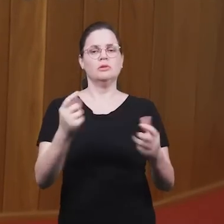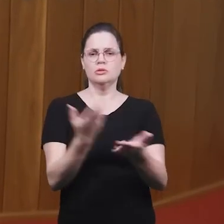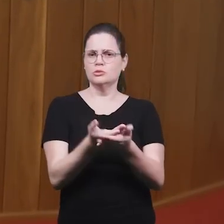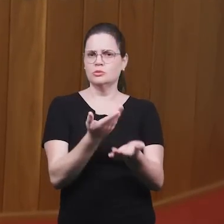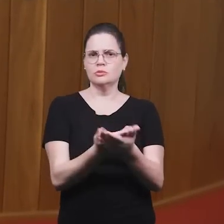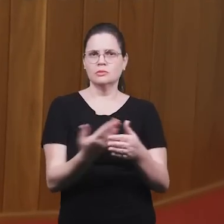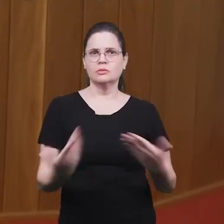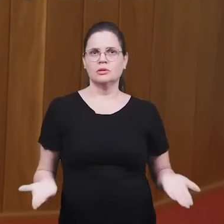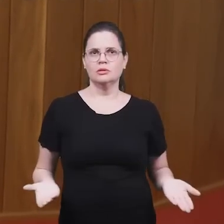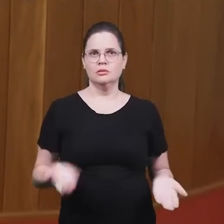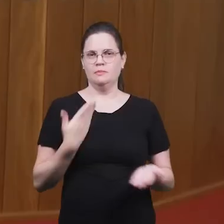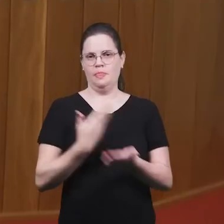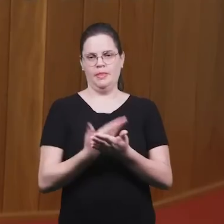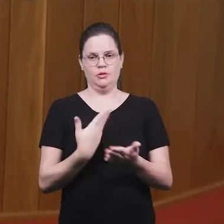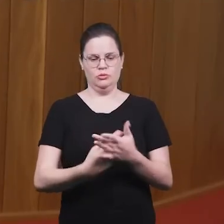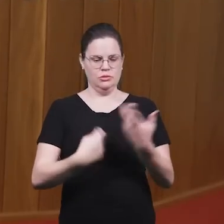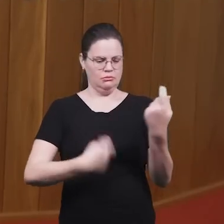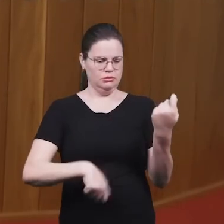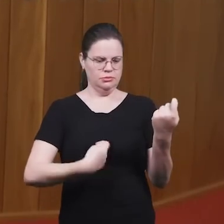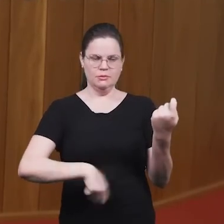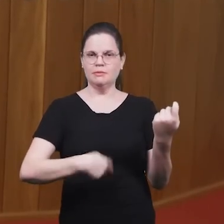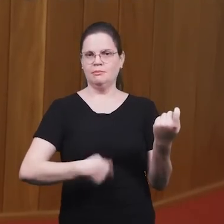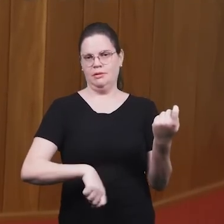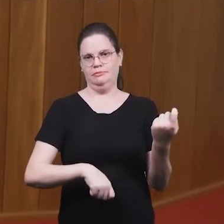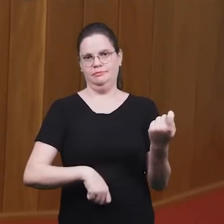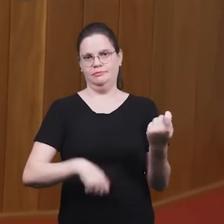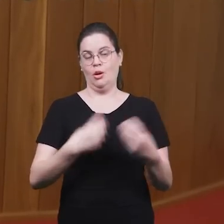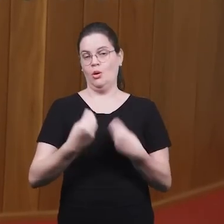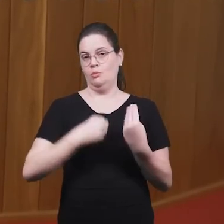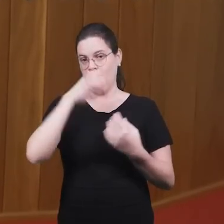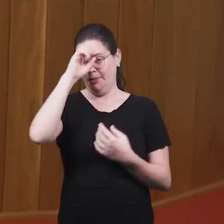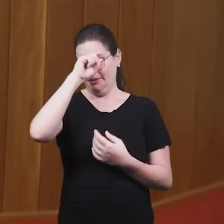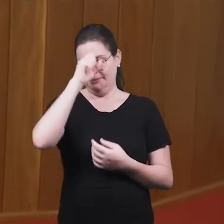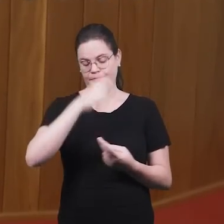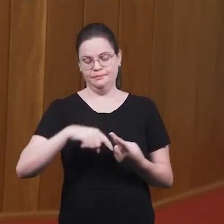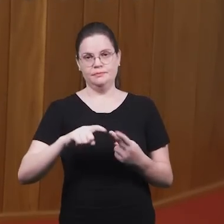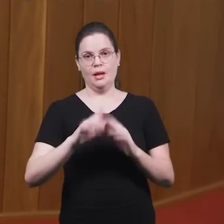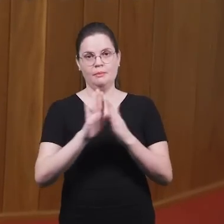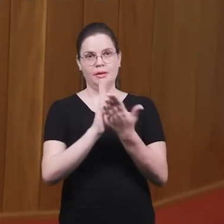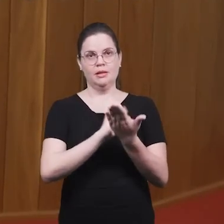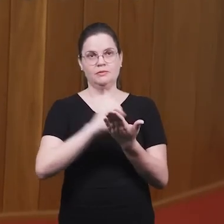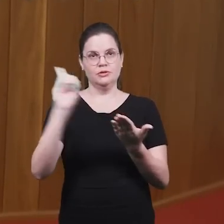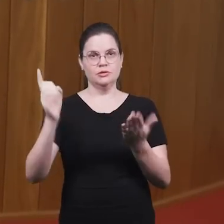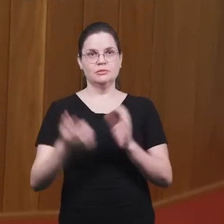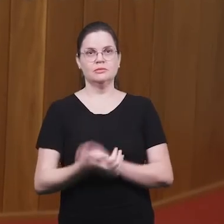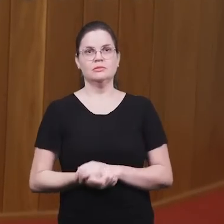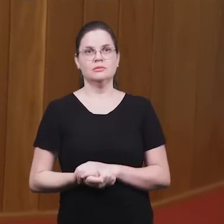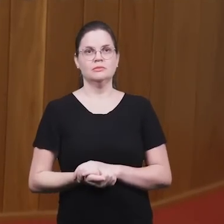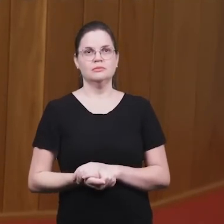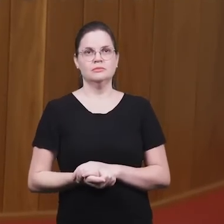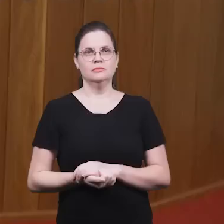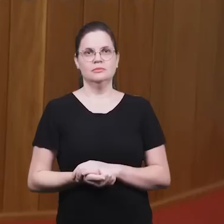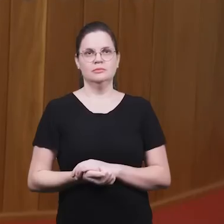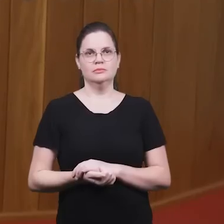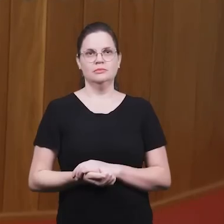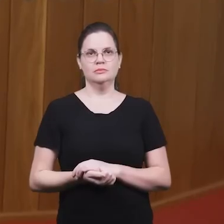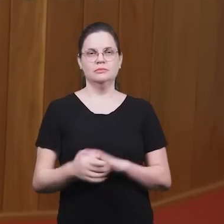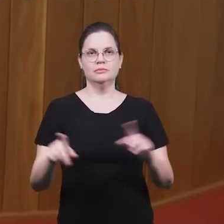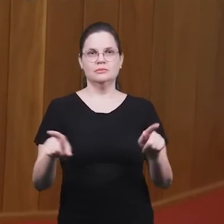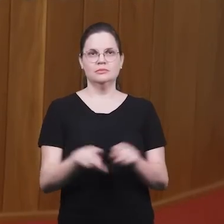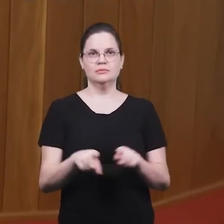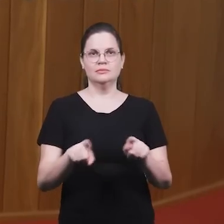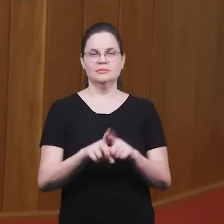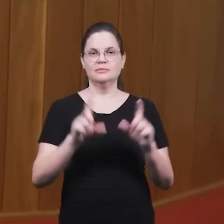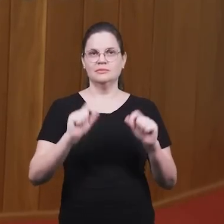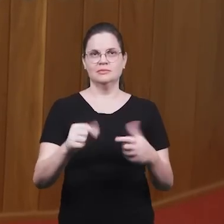Estudar. É estudar o instrumento, é estudar a palavra do Senhor,